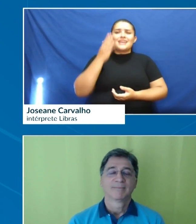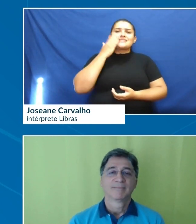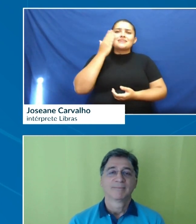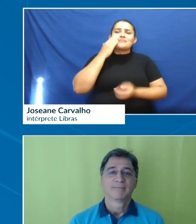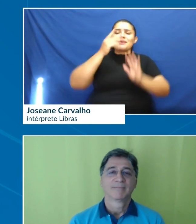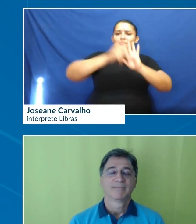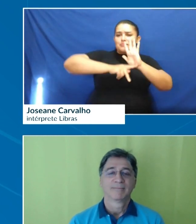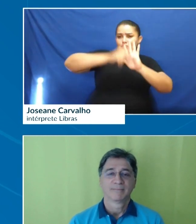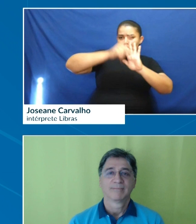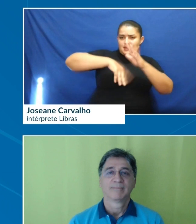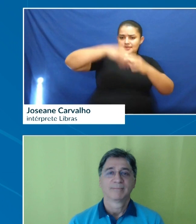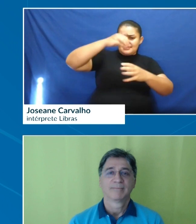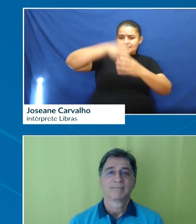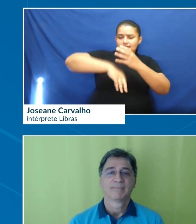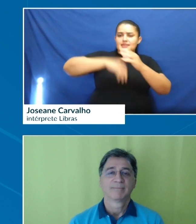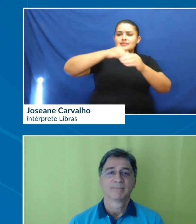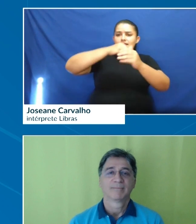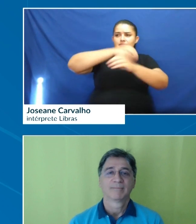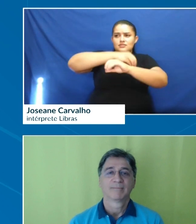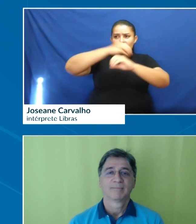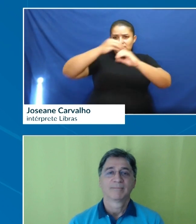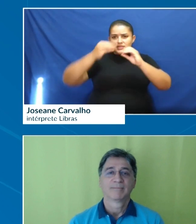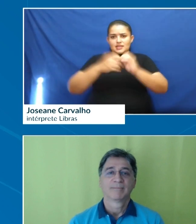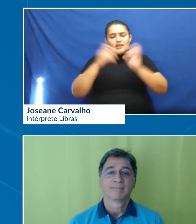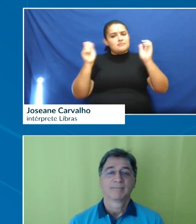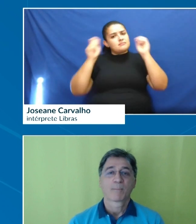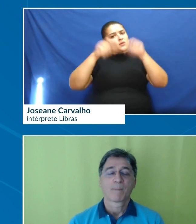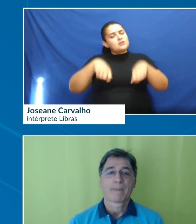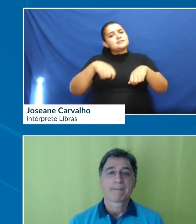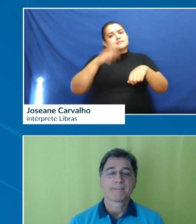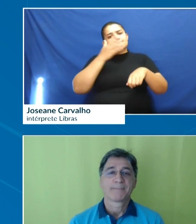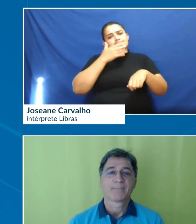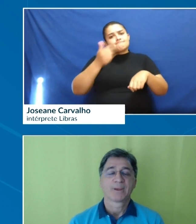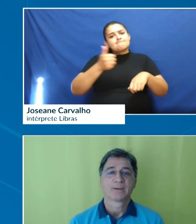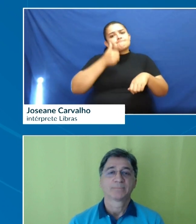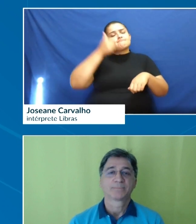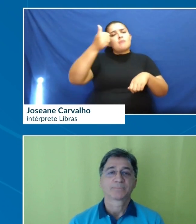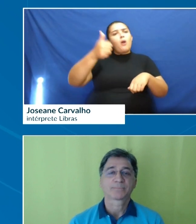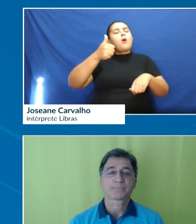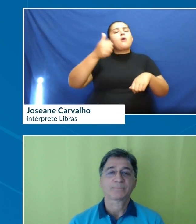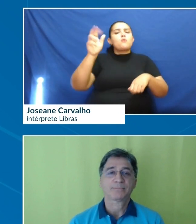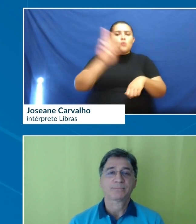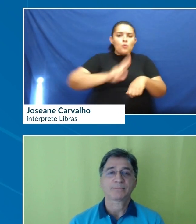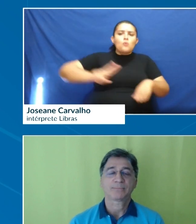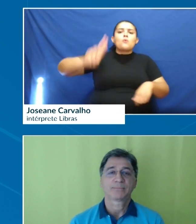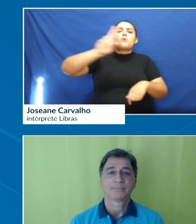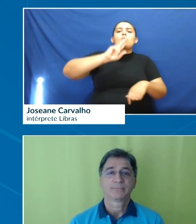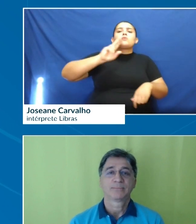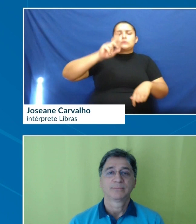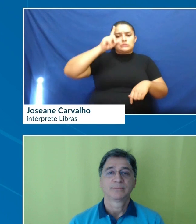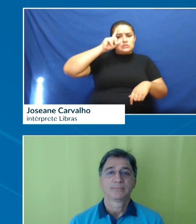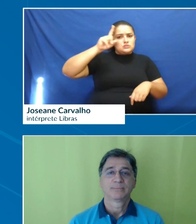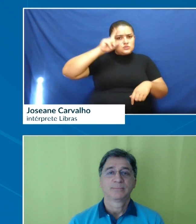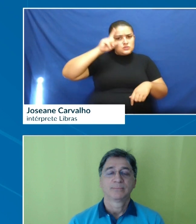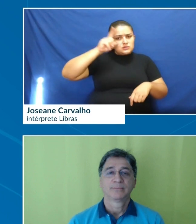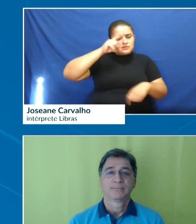tem desenvolvido, e que podem ser bastante úteis,